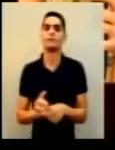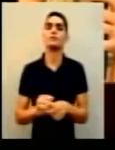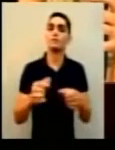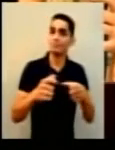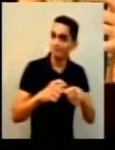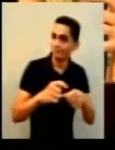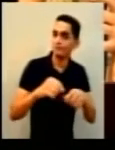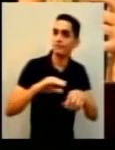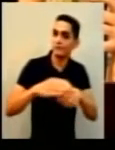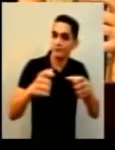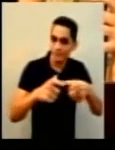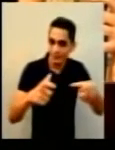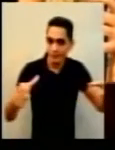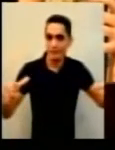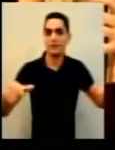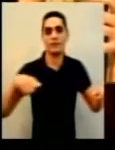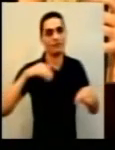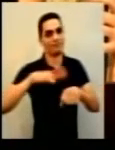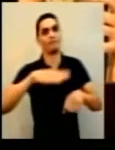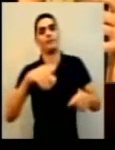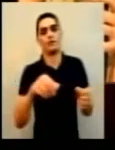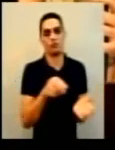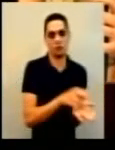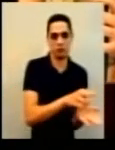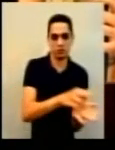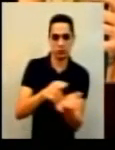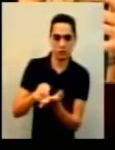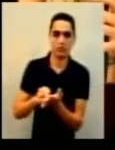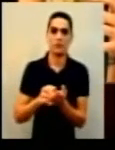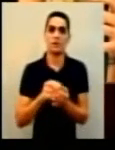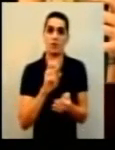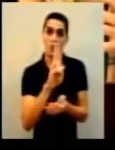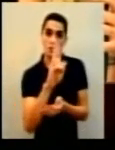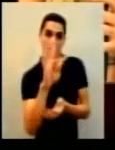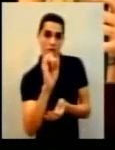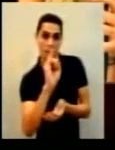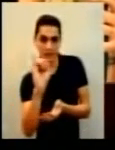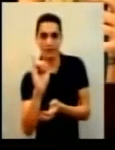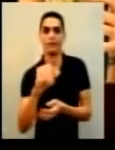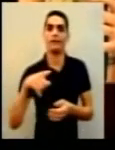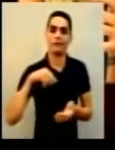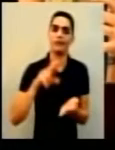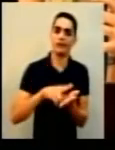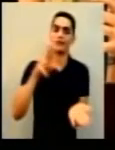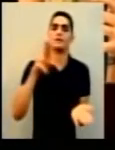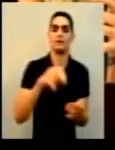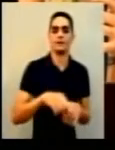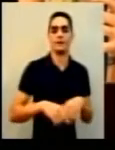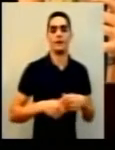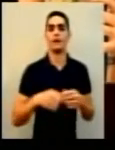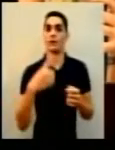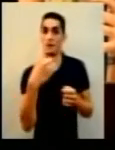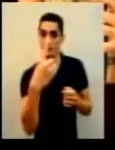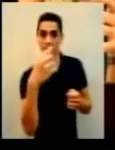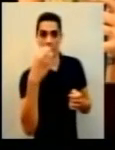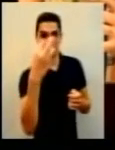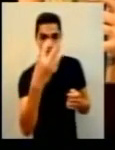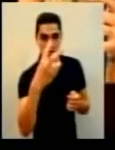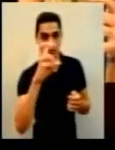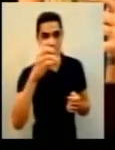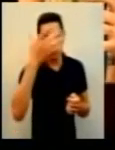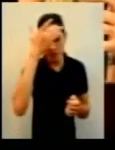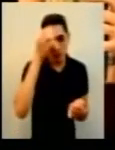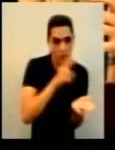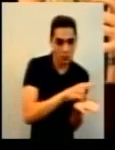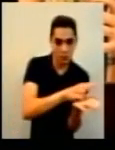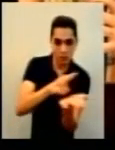internados nesse momento em UTI. E as UTIs, né, de quem está em UTI, dos 135 pacientes que estão em UTI com